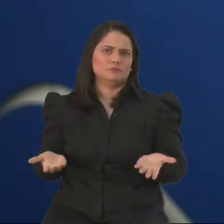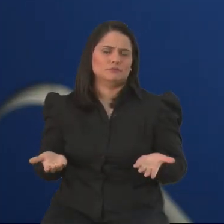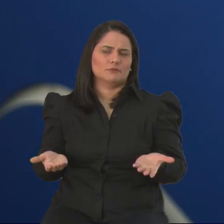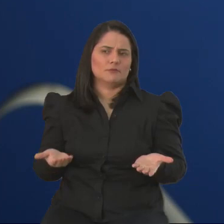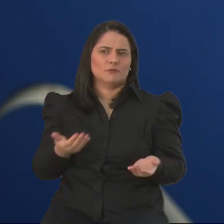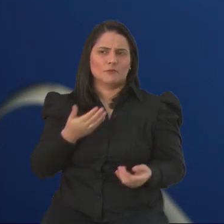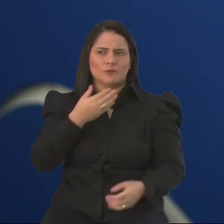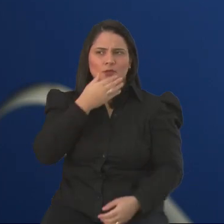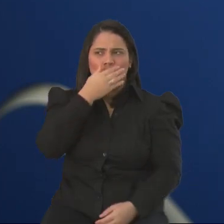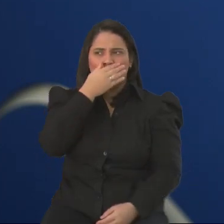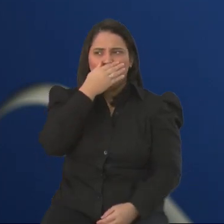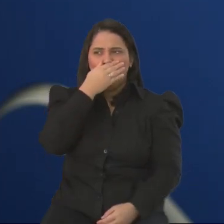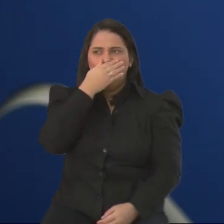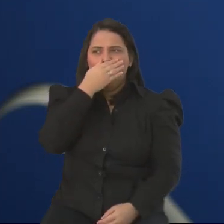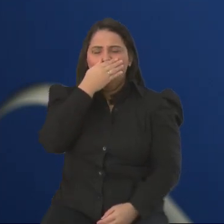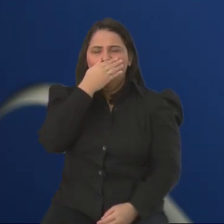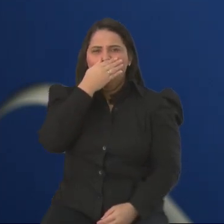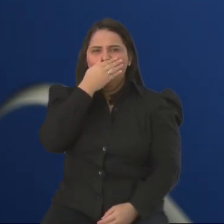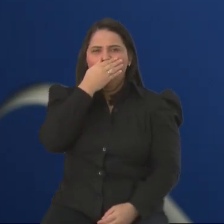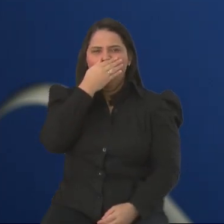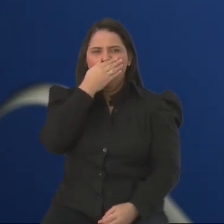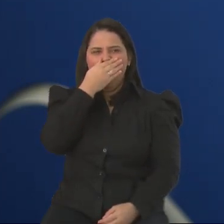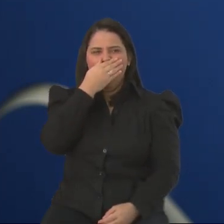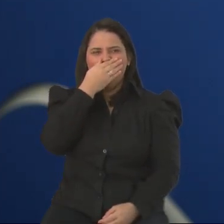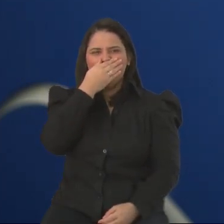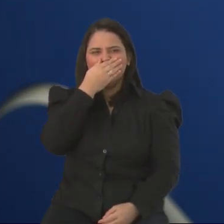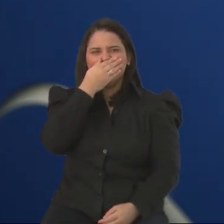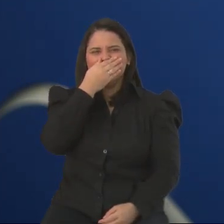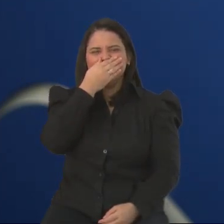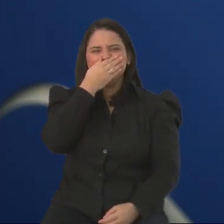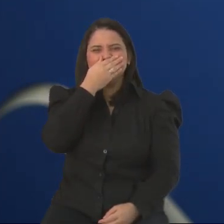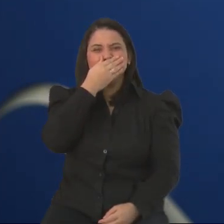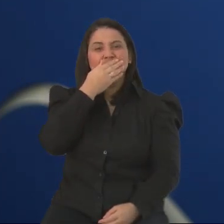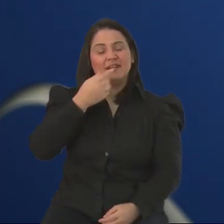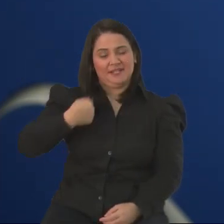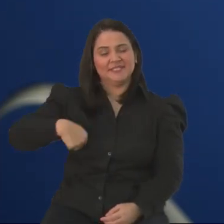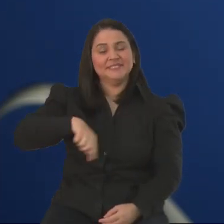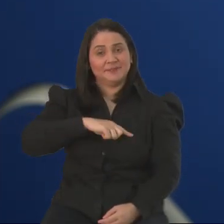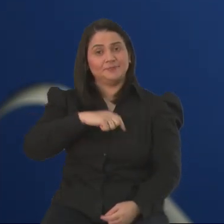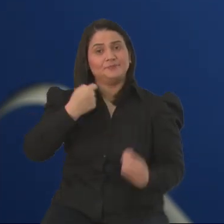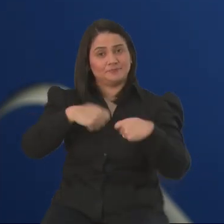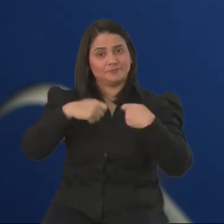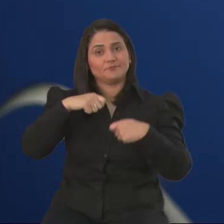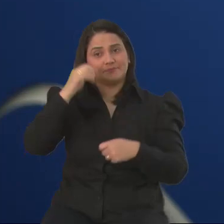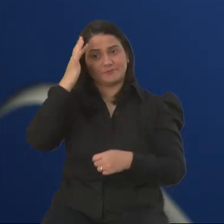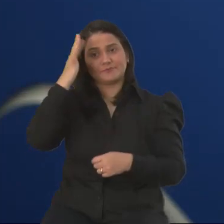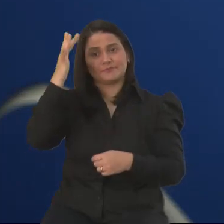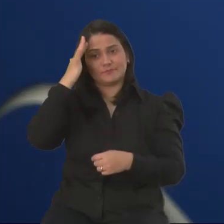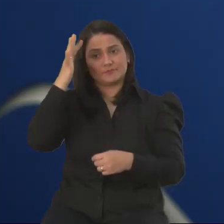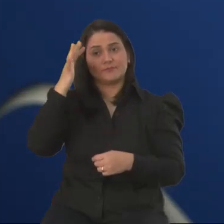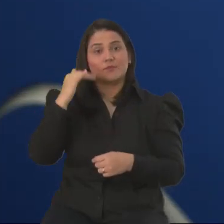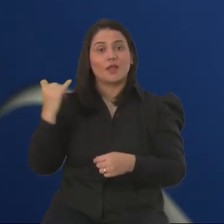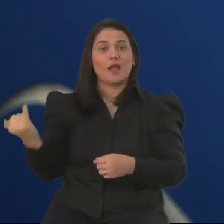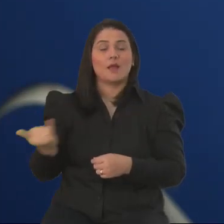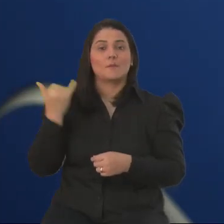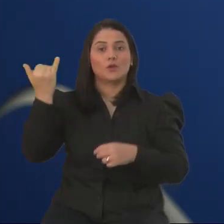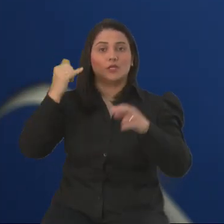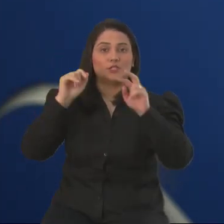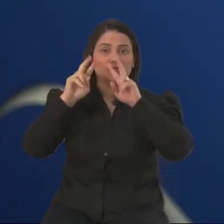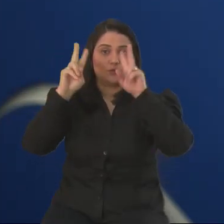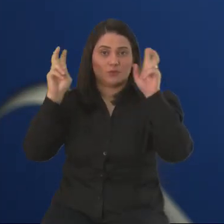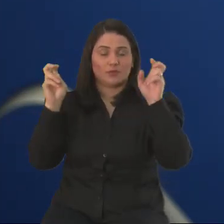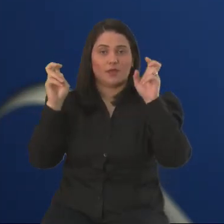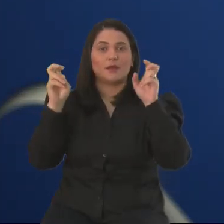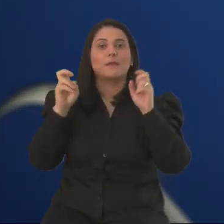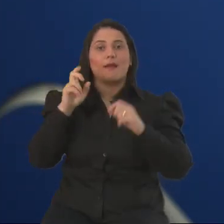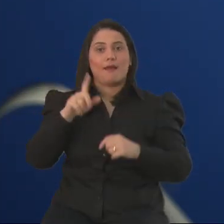remuneração? Eu acho que é uma reflexão que todos nós temos que fazer. E aqui entra a importância, né, do tema, a vez